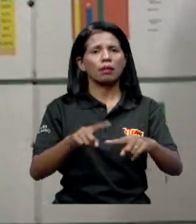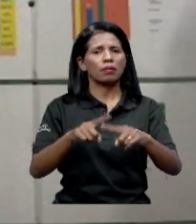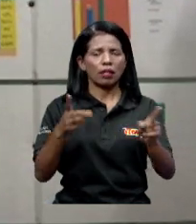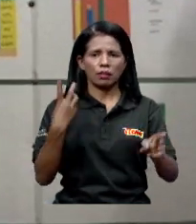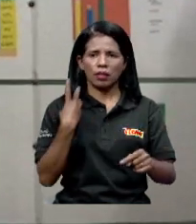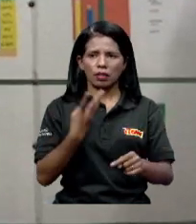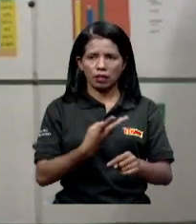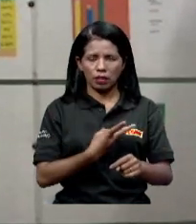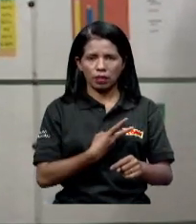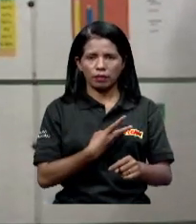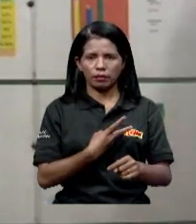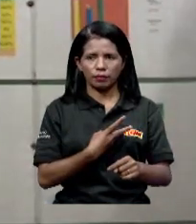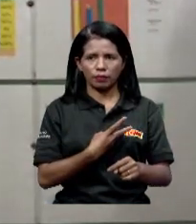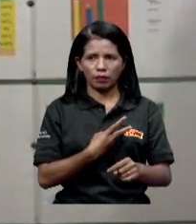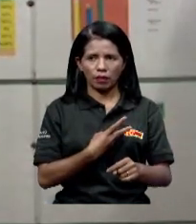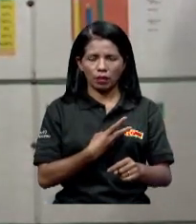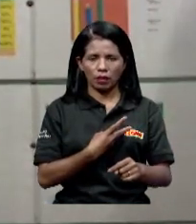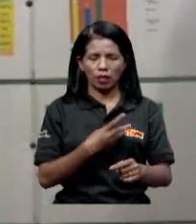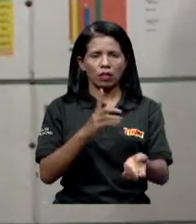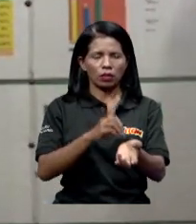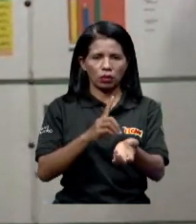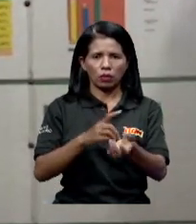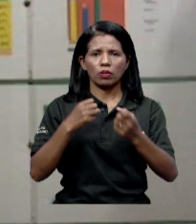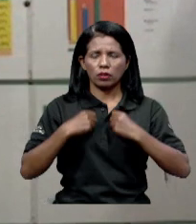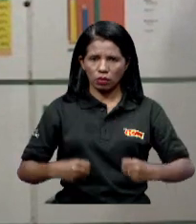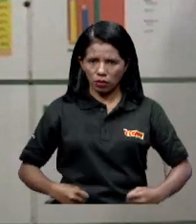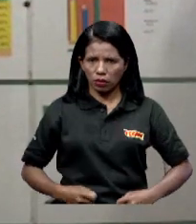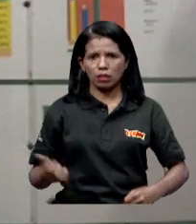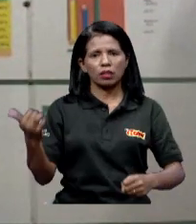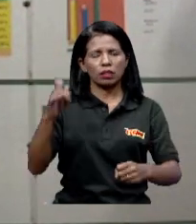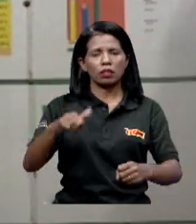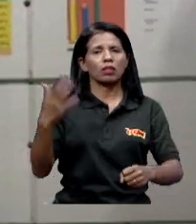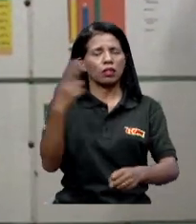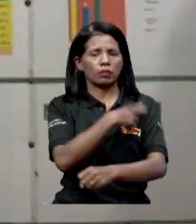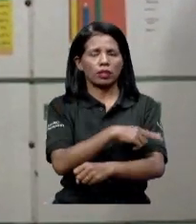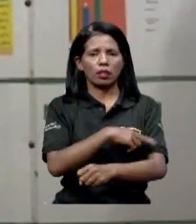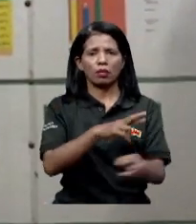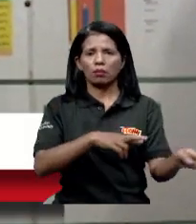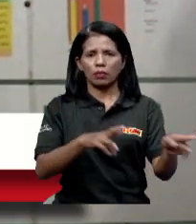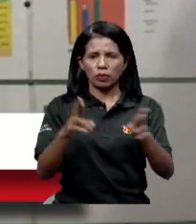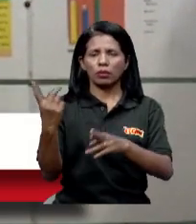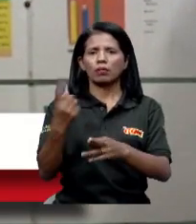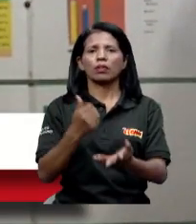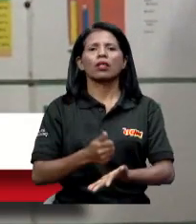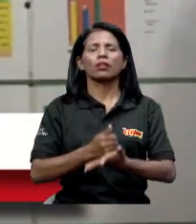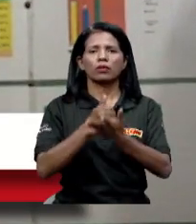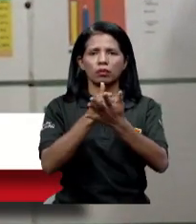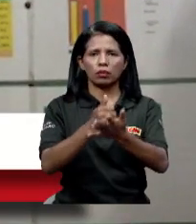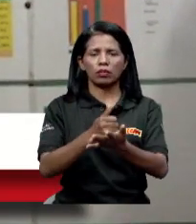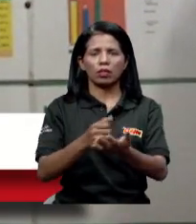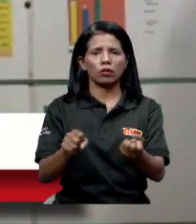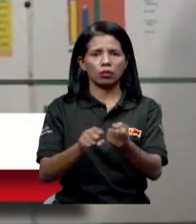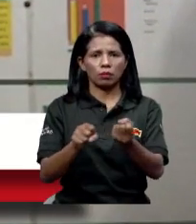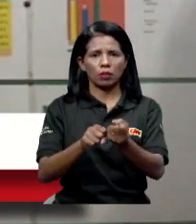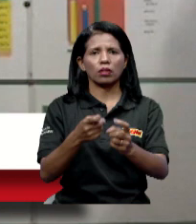a pessoa saúde Xiran, e hospital pronto na fatem, ou de atende Moruk Xirne, ou substituição em Moruk Xira selo